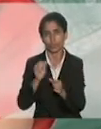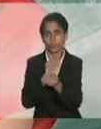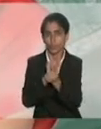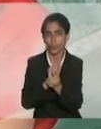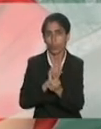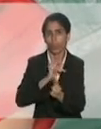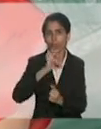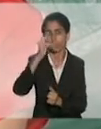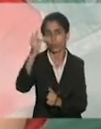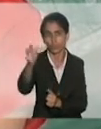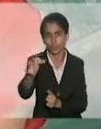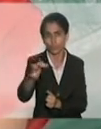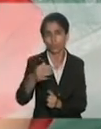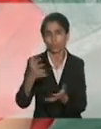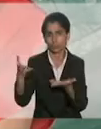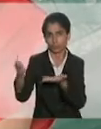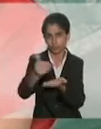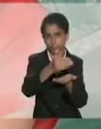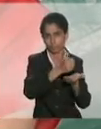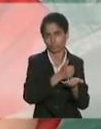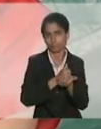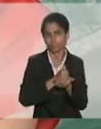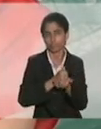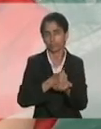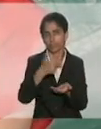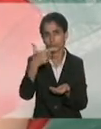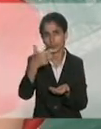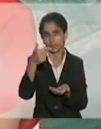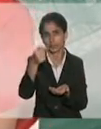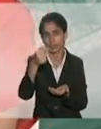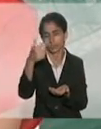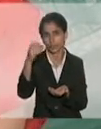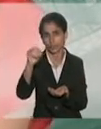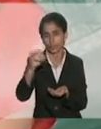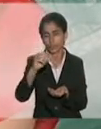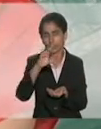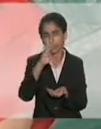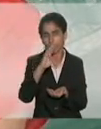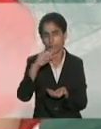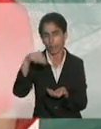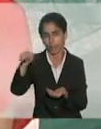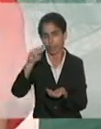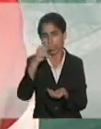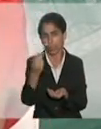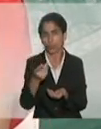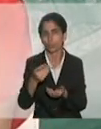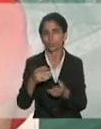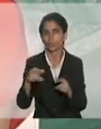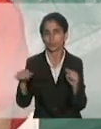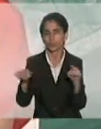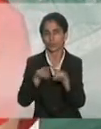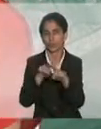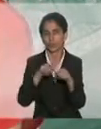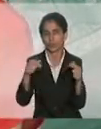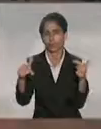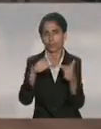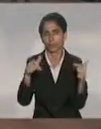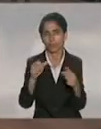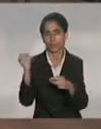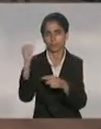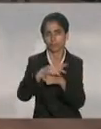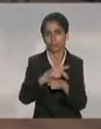vão garantir 270 milhões por ano na arrecadação e gerar 6 mil empregos. De onde eles tiraram esses números? Veja, aí